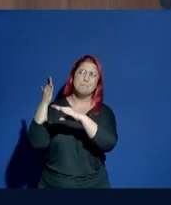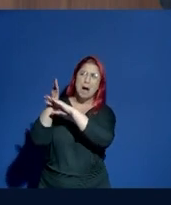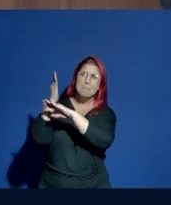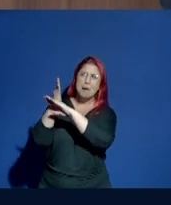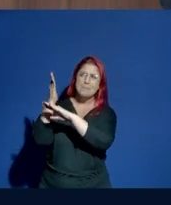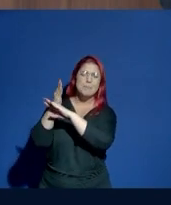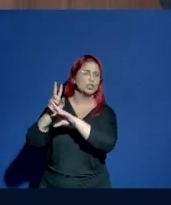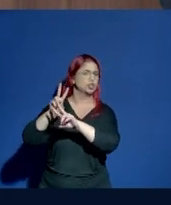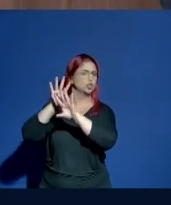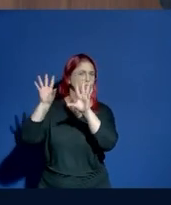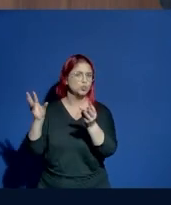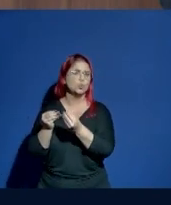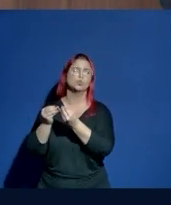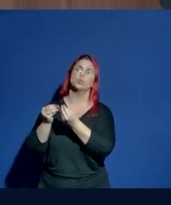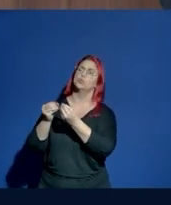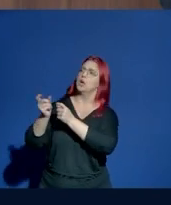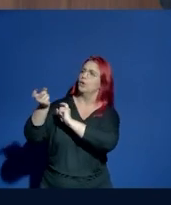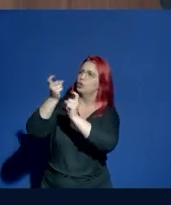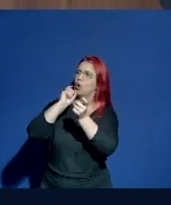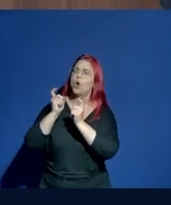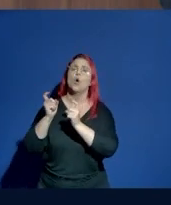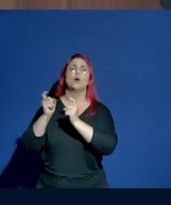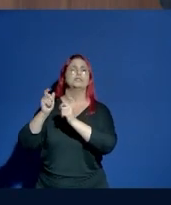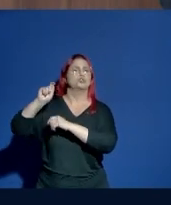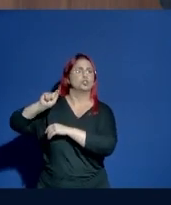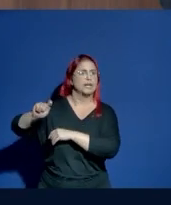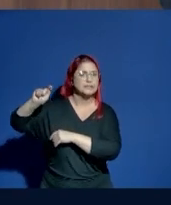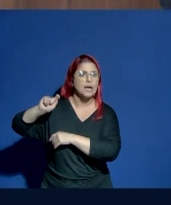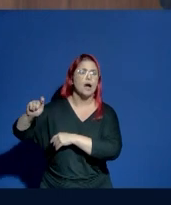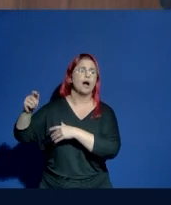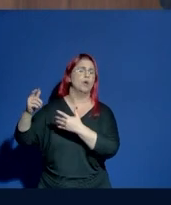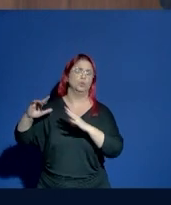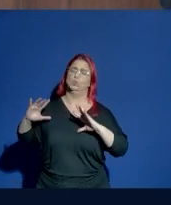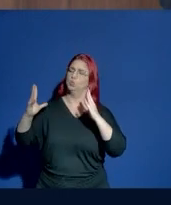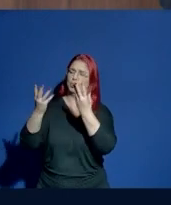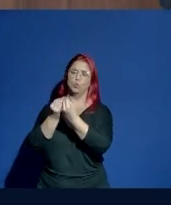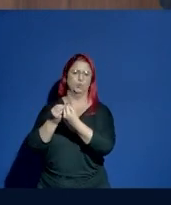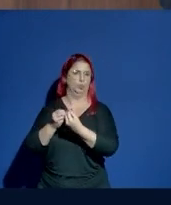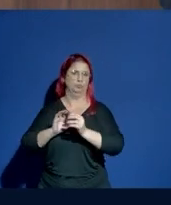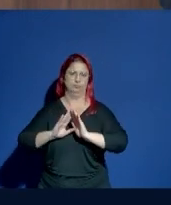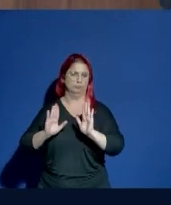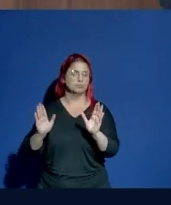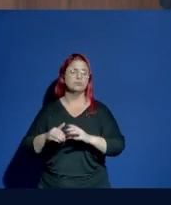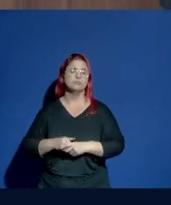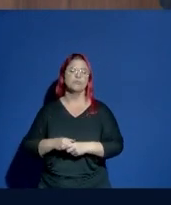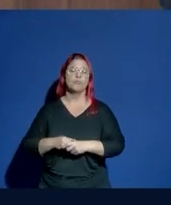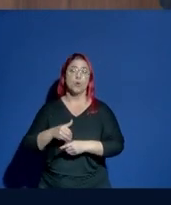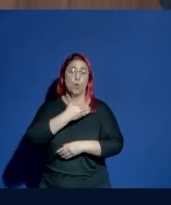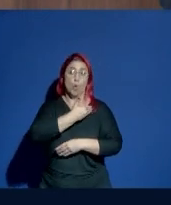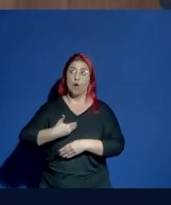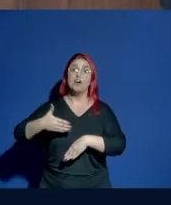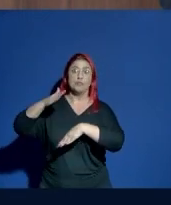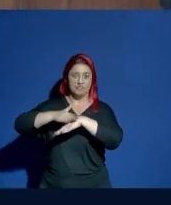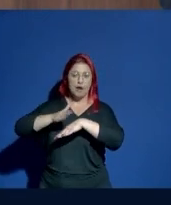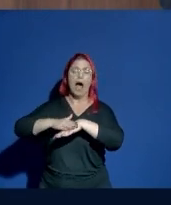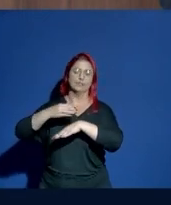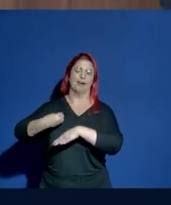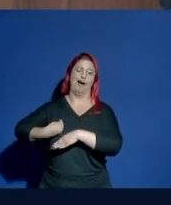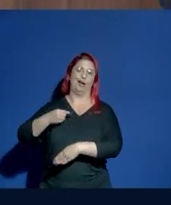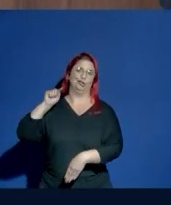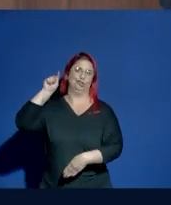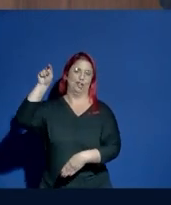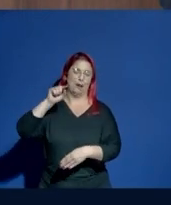as missões, né, junto às associações, APEX, enfim, tudo que o governo faz.